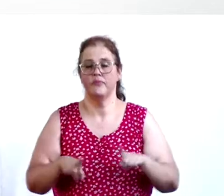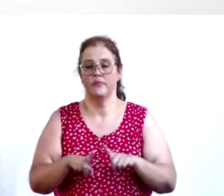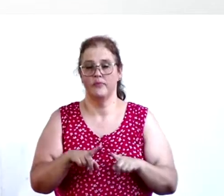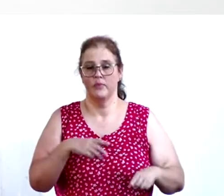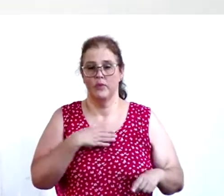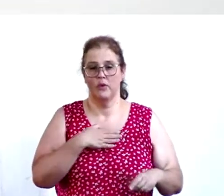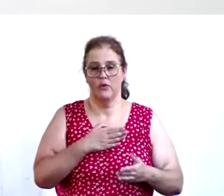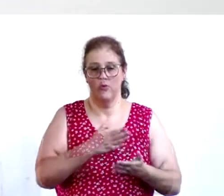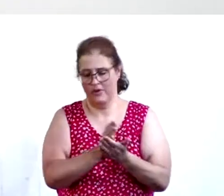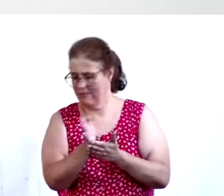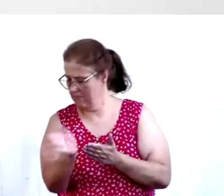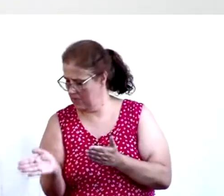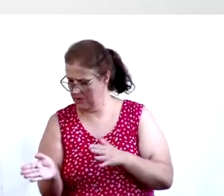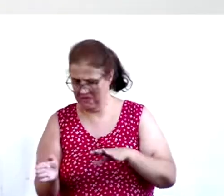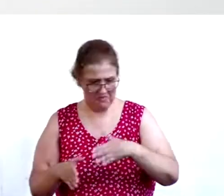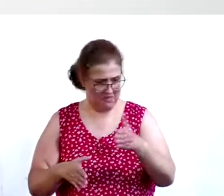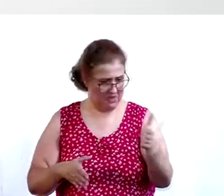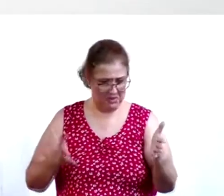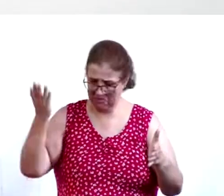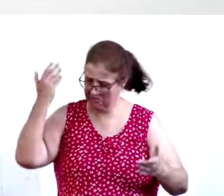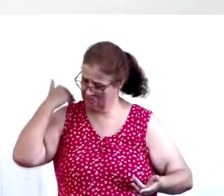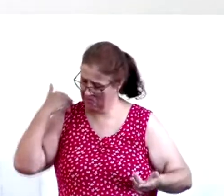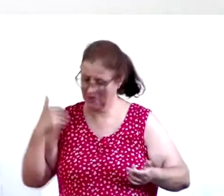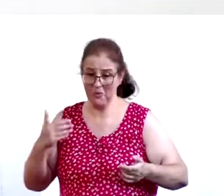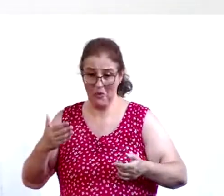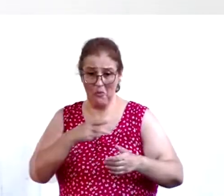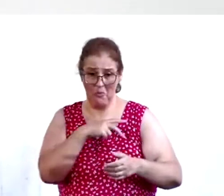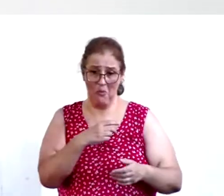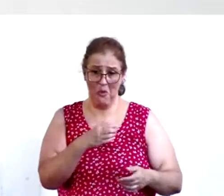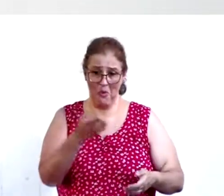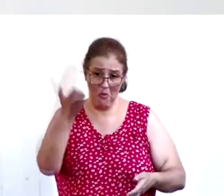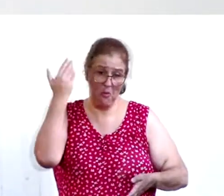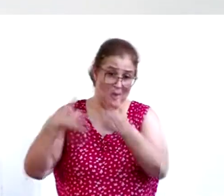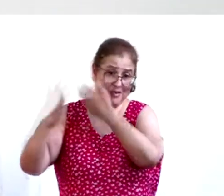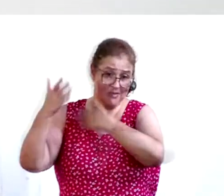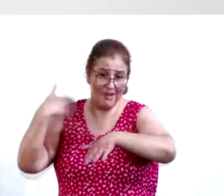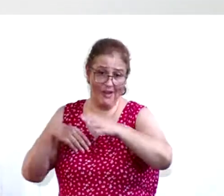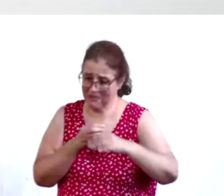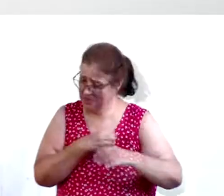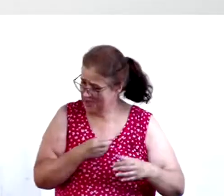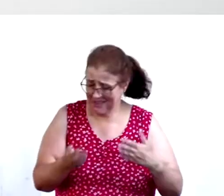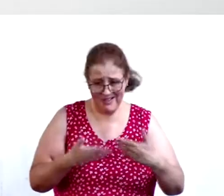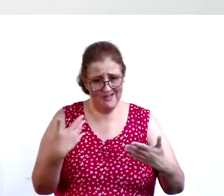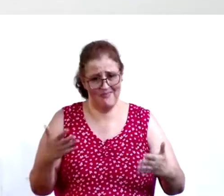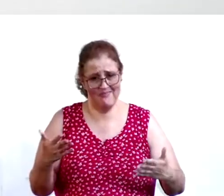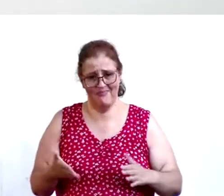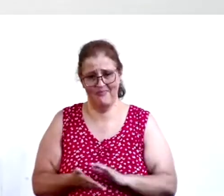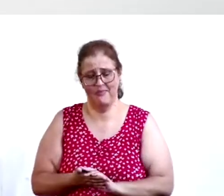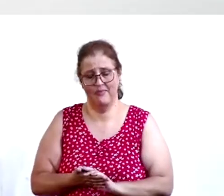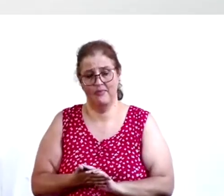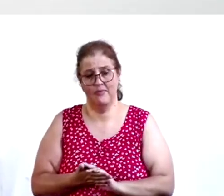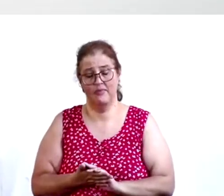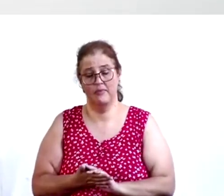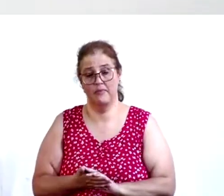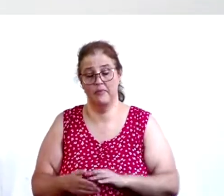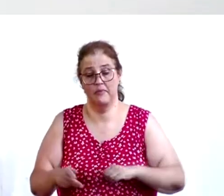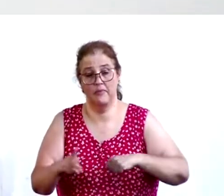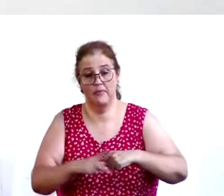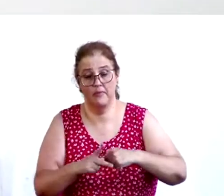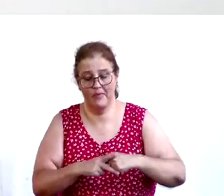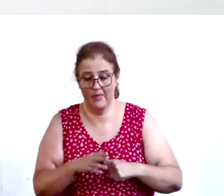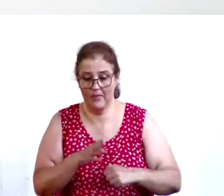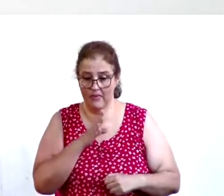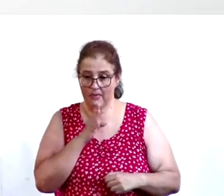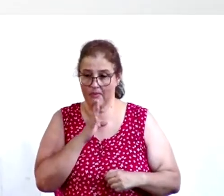um atalho, alguma coisa assim. É a partir dessa ideia que vem esses nossos 2 versículos, que é quando Pedro usa essa